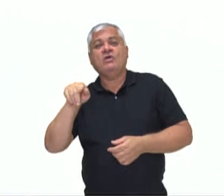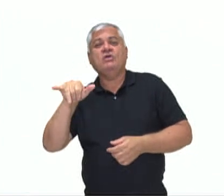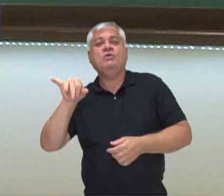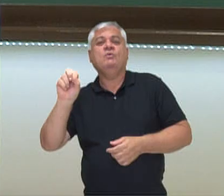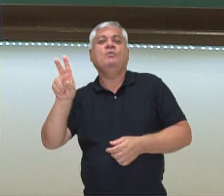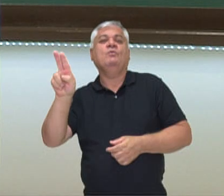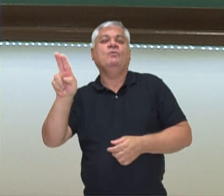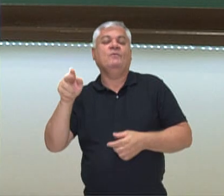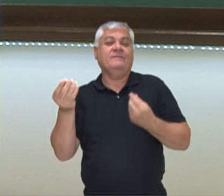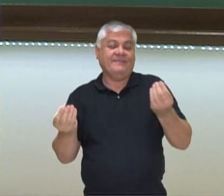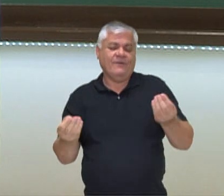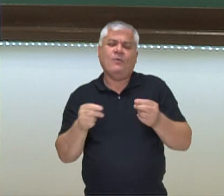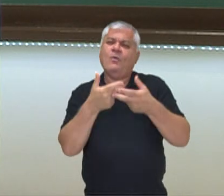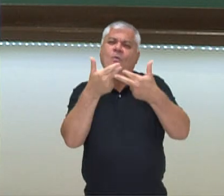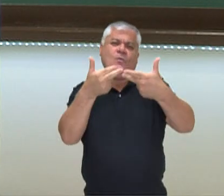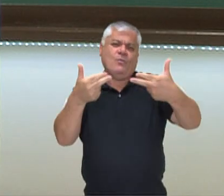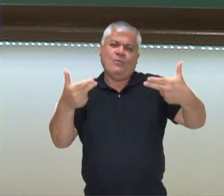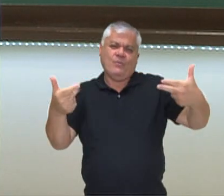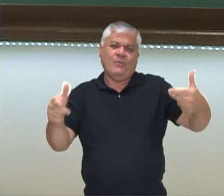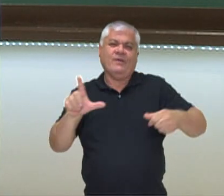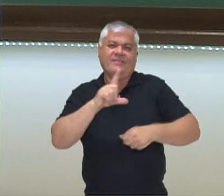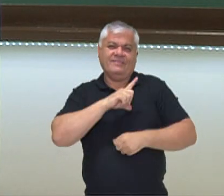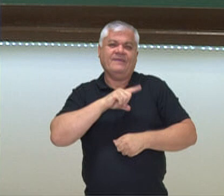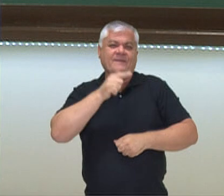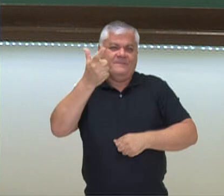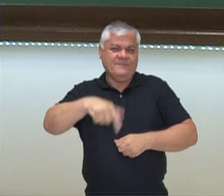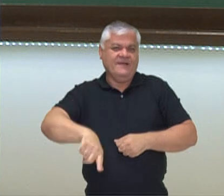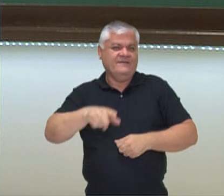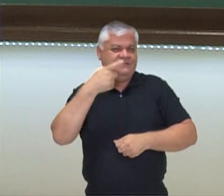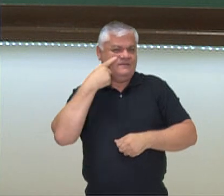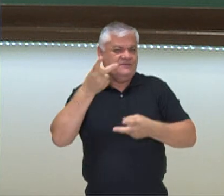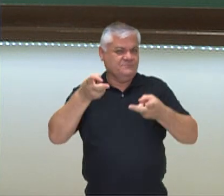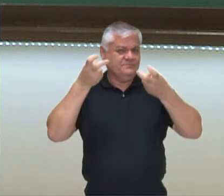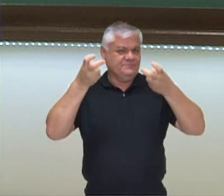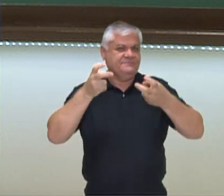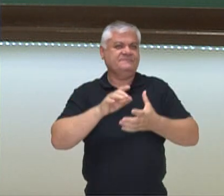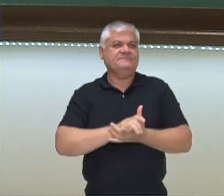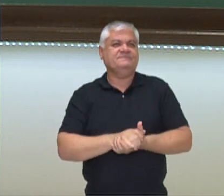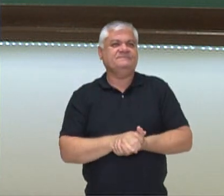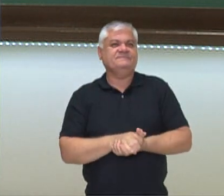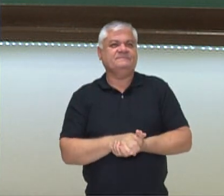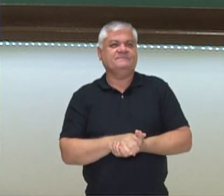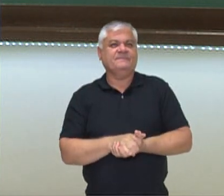outros elementos da música que a gente vai ver mais pra frente que você já deve ter encontrado.